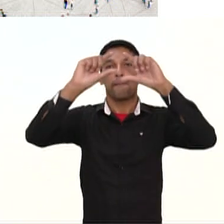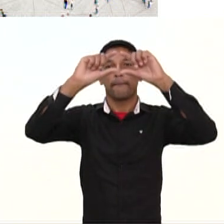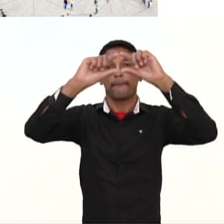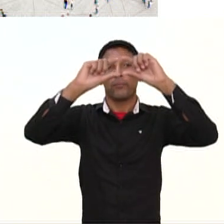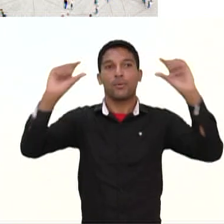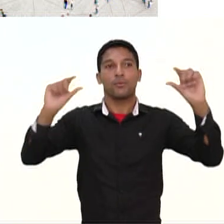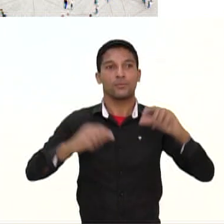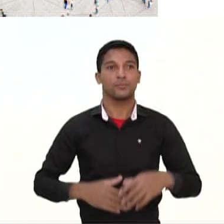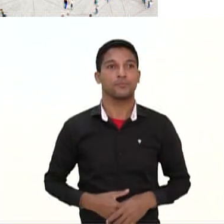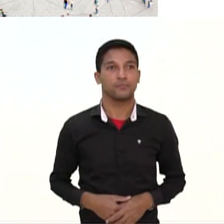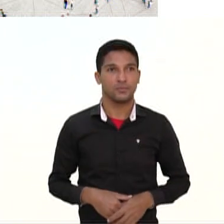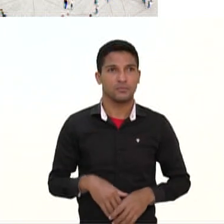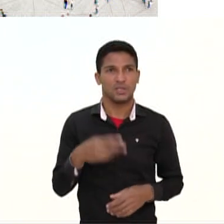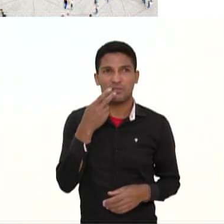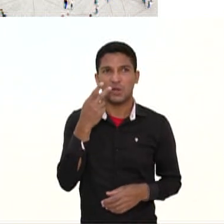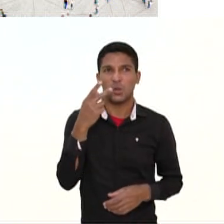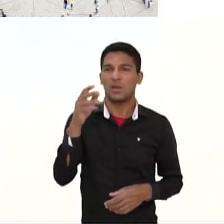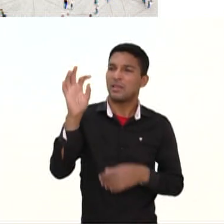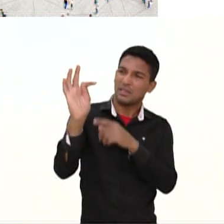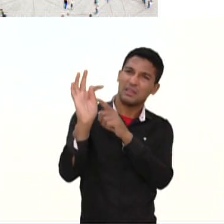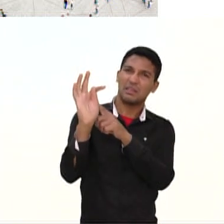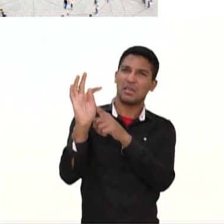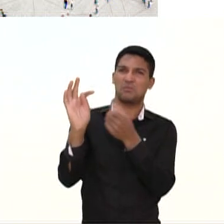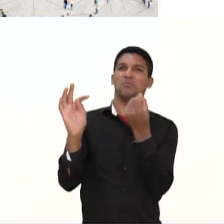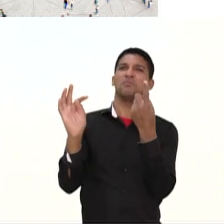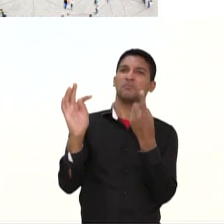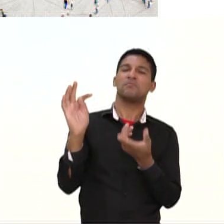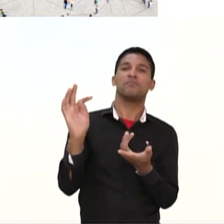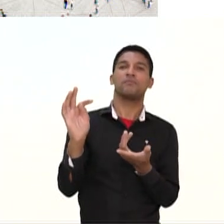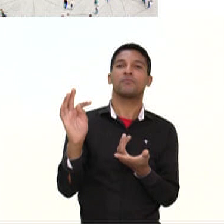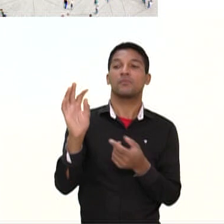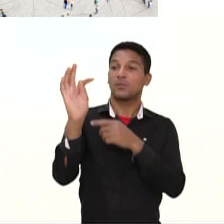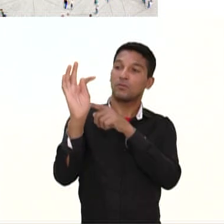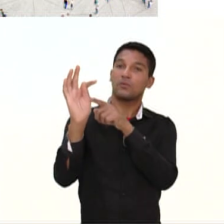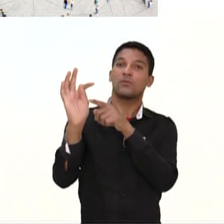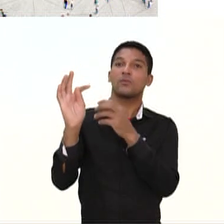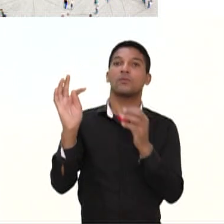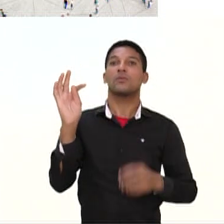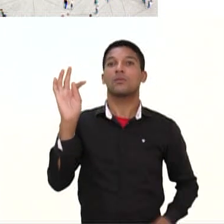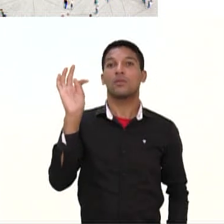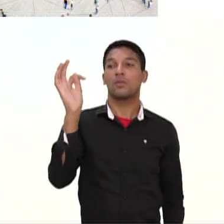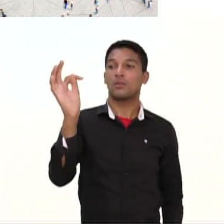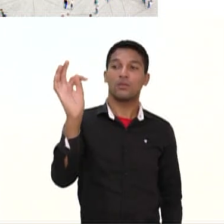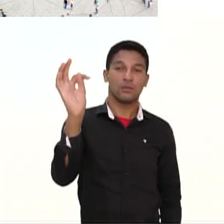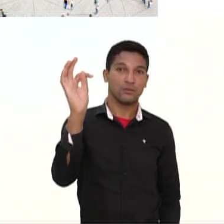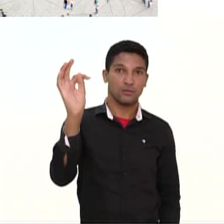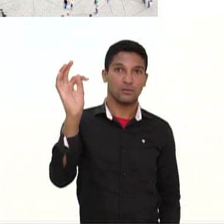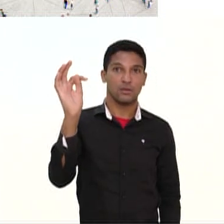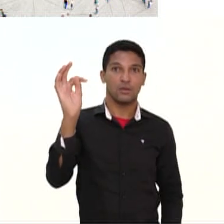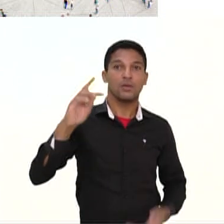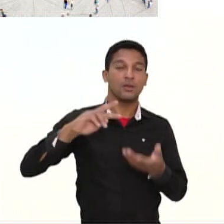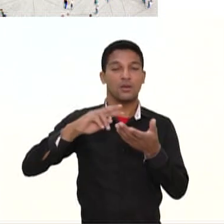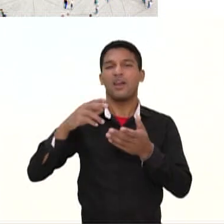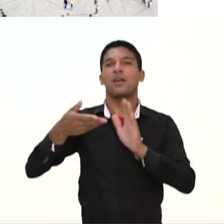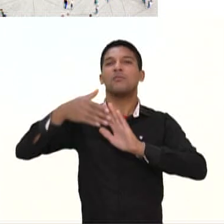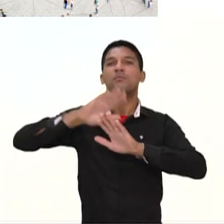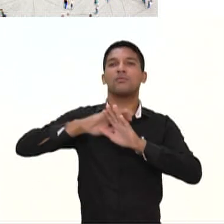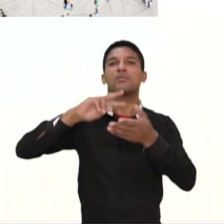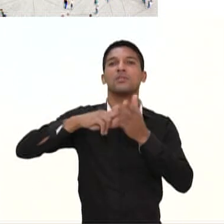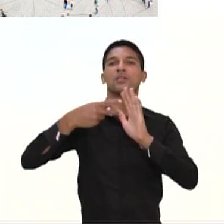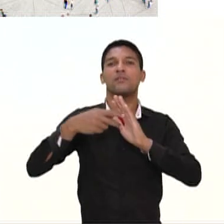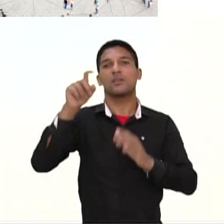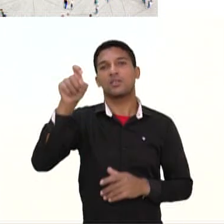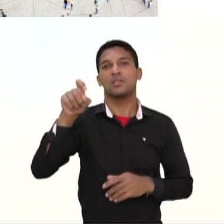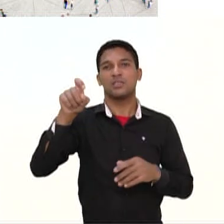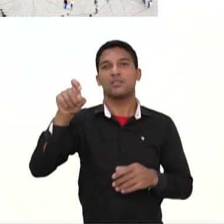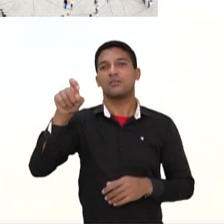nada de t na lei de formação, né? E aqui eu tenho esse t. Bom, o t, ele está fazendo o papel do x, né? Aqui a gente trocou o